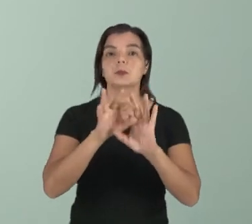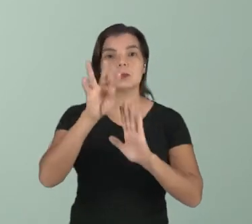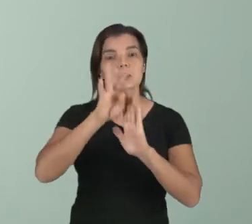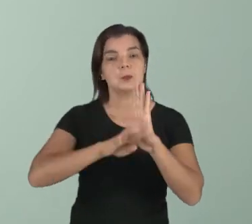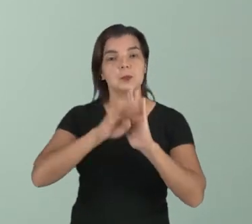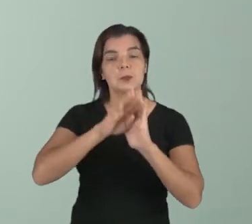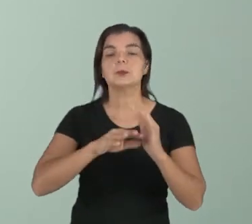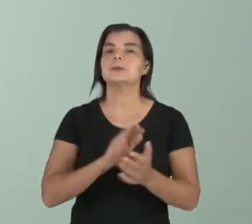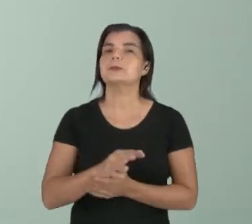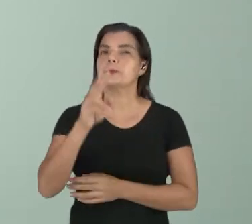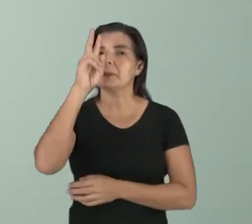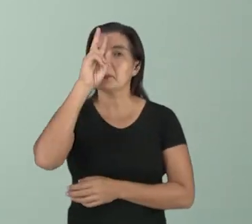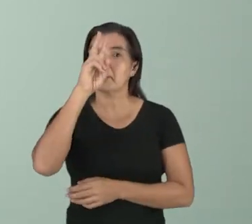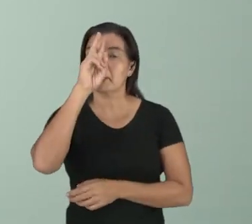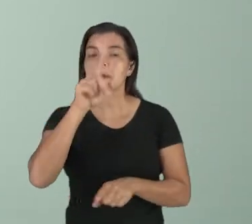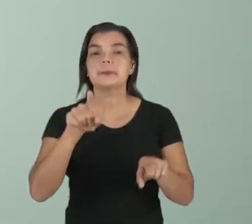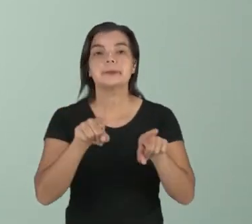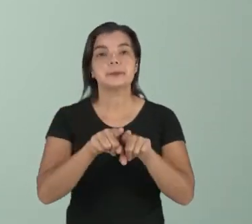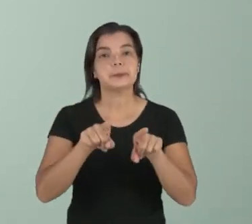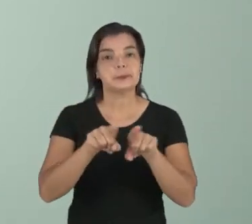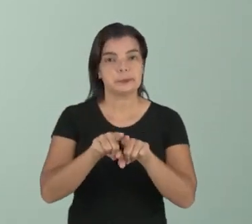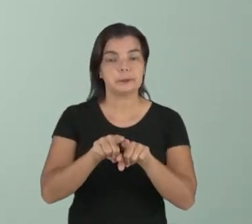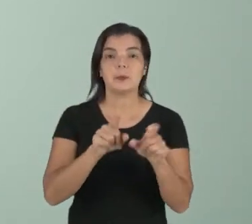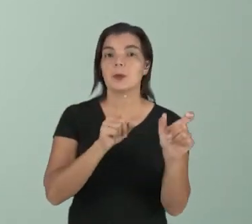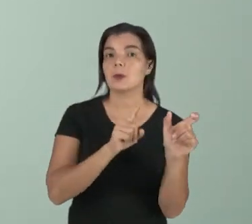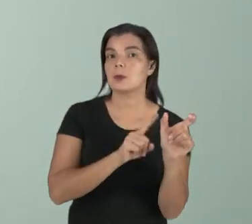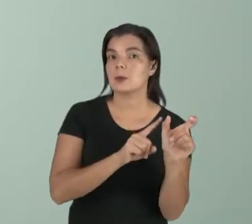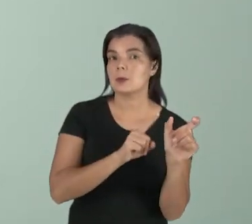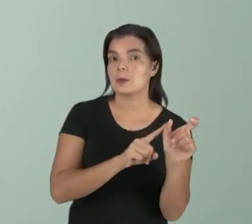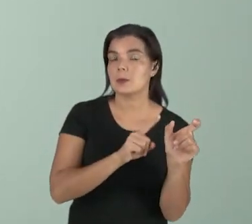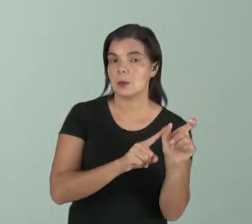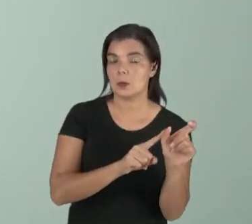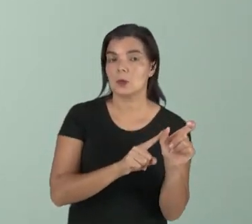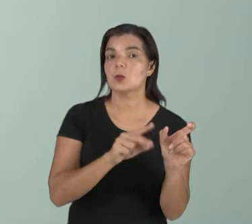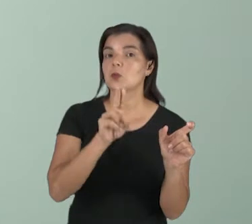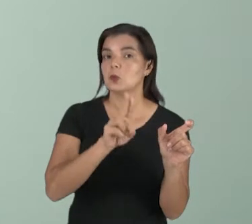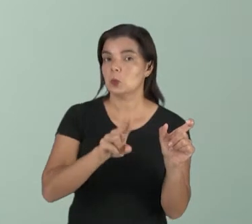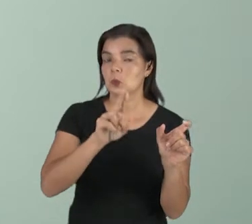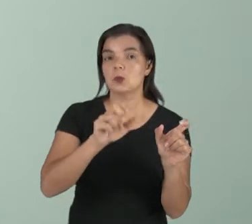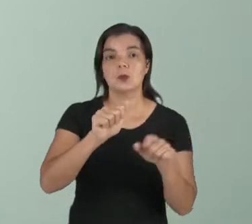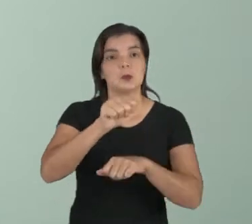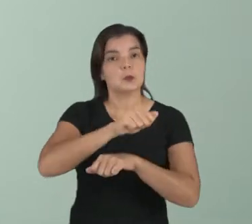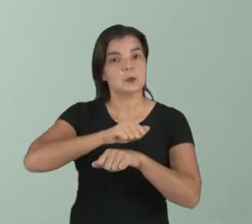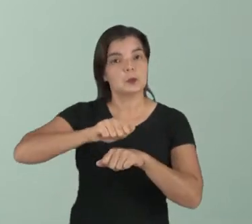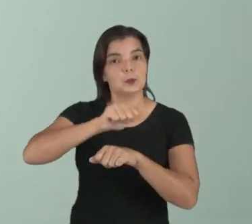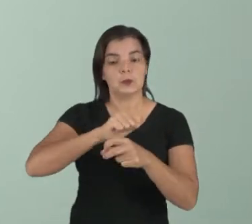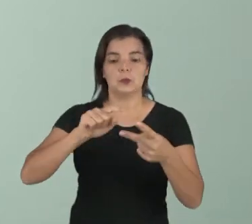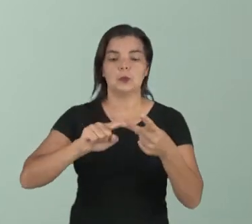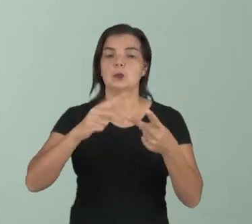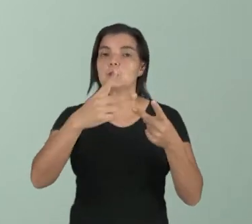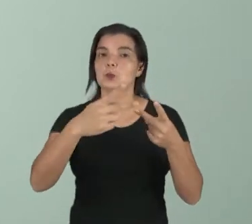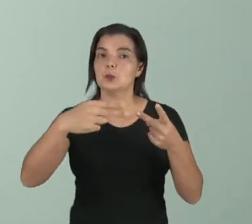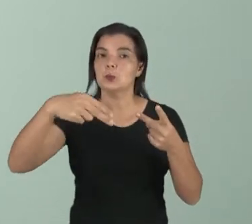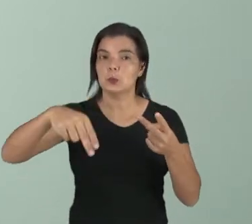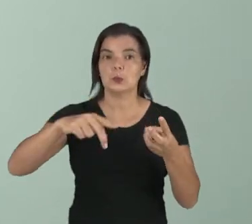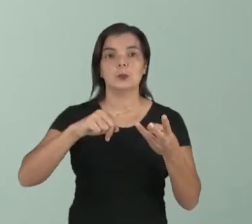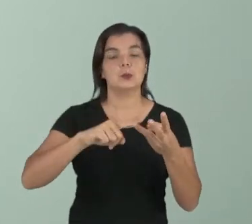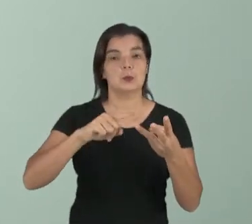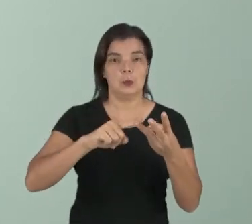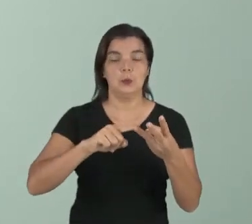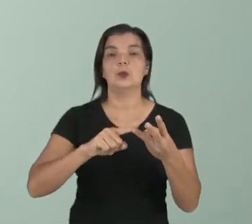texto. Lembram também que eu falei que essas palavras são os advérbios, os pronomes,